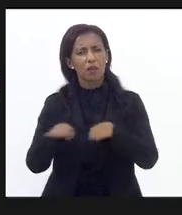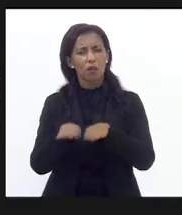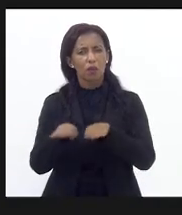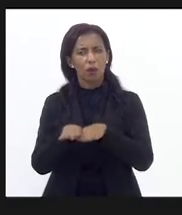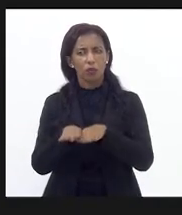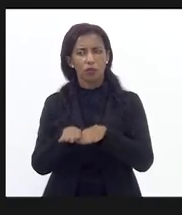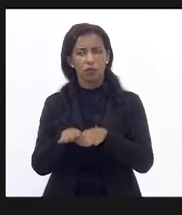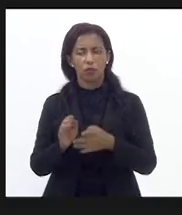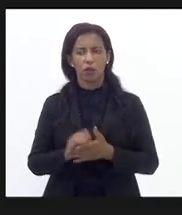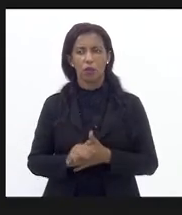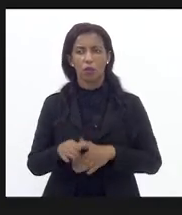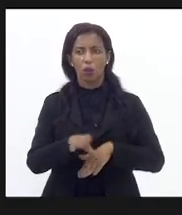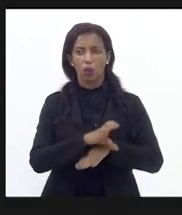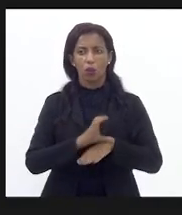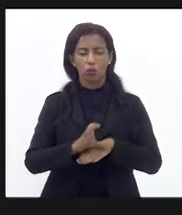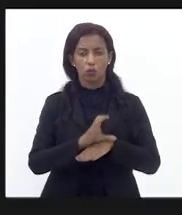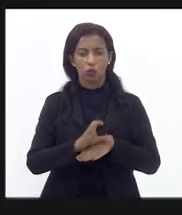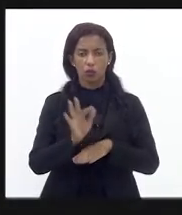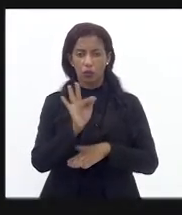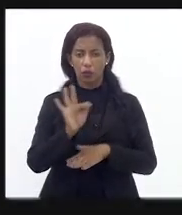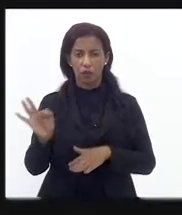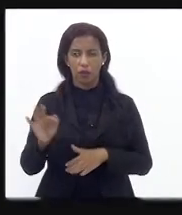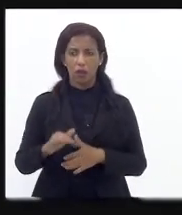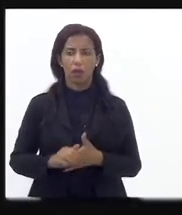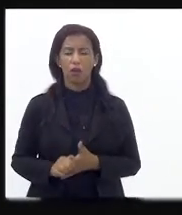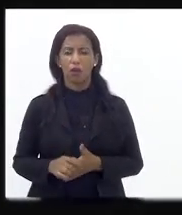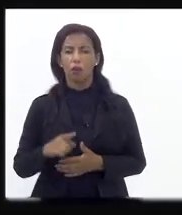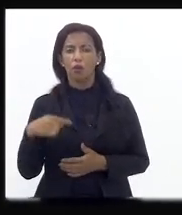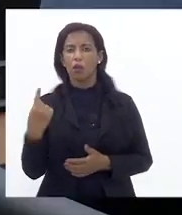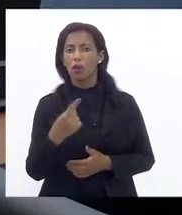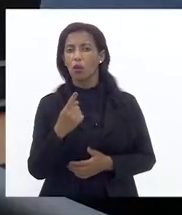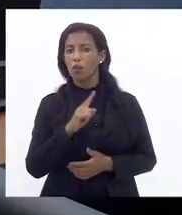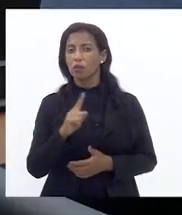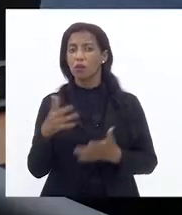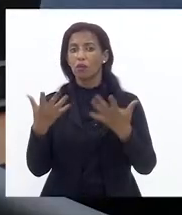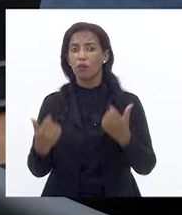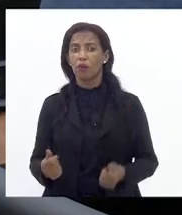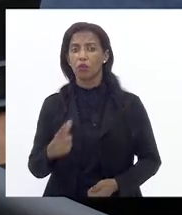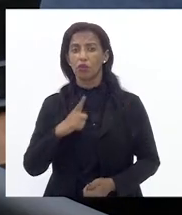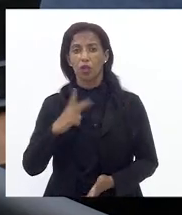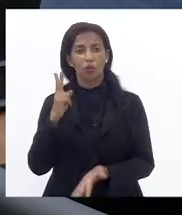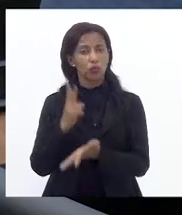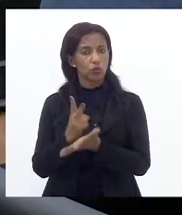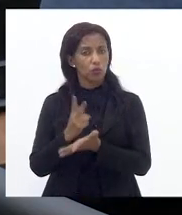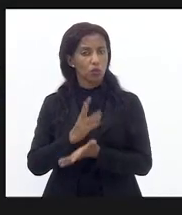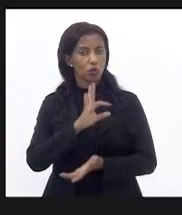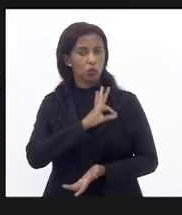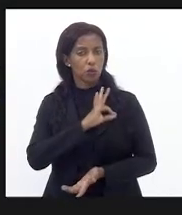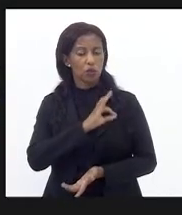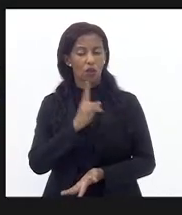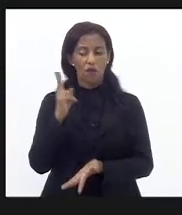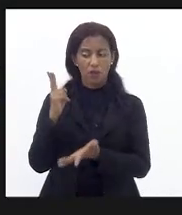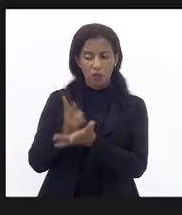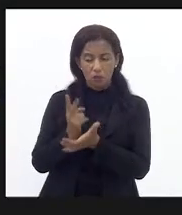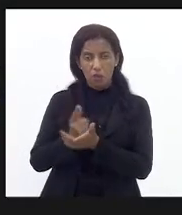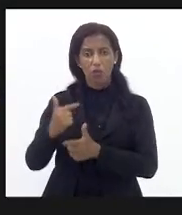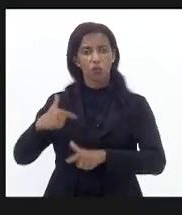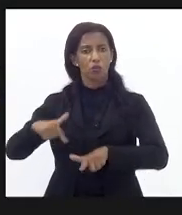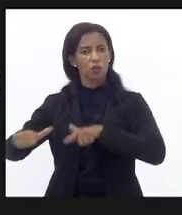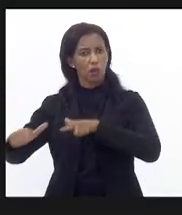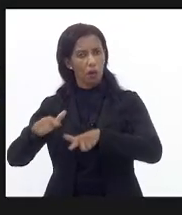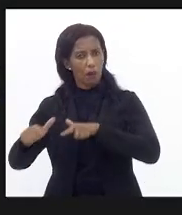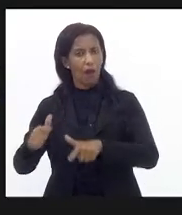garantida pela Constituição Federal porque nós vamos ter os mesmos policiais fazendo a mesma função